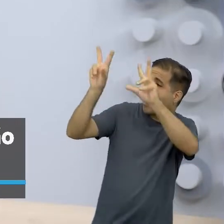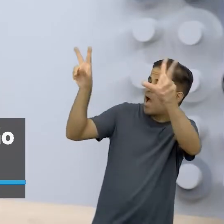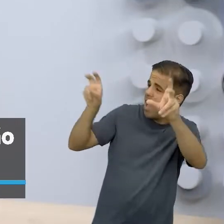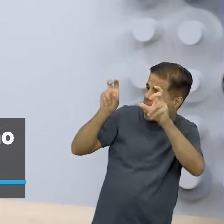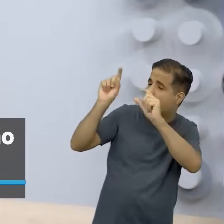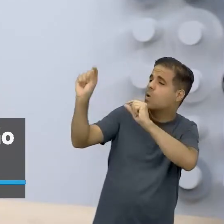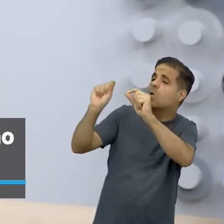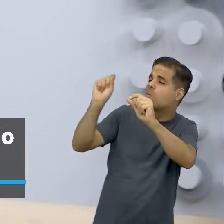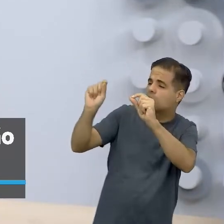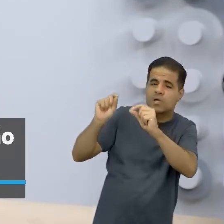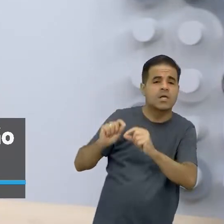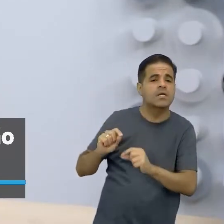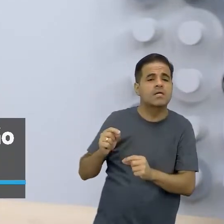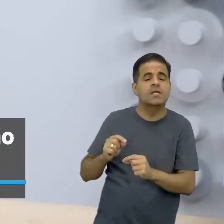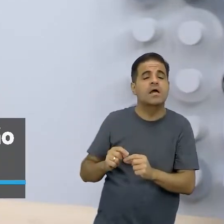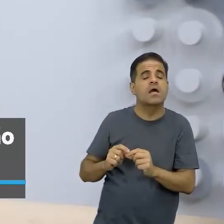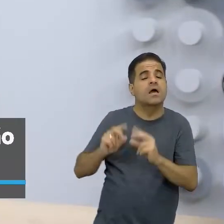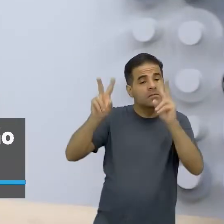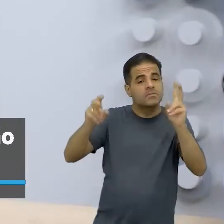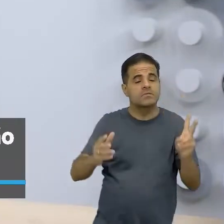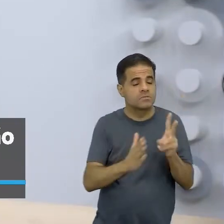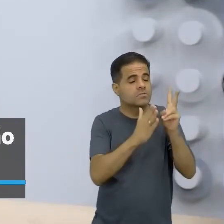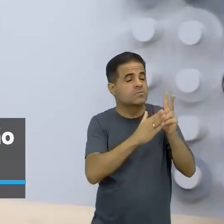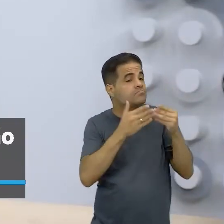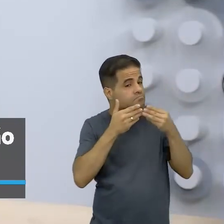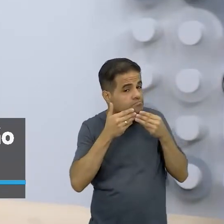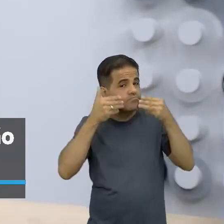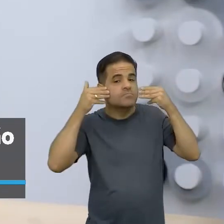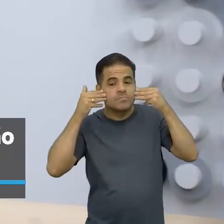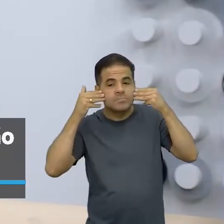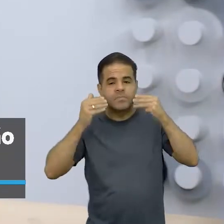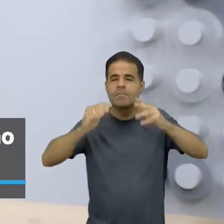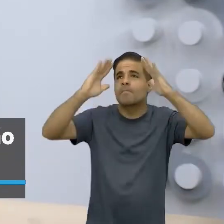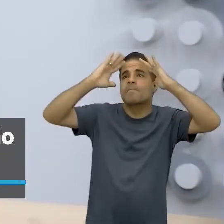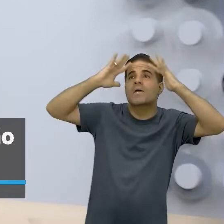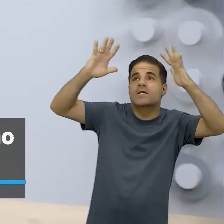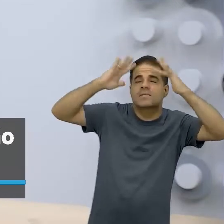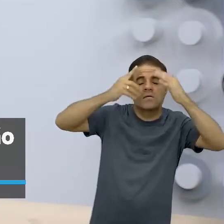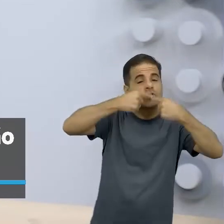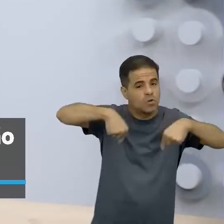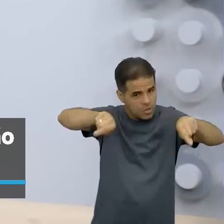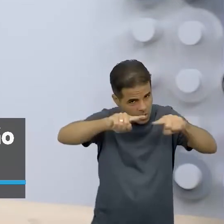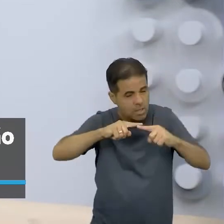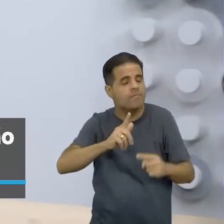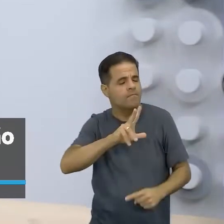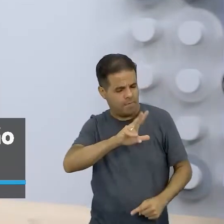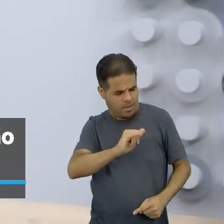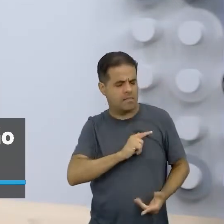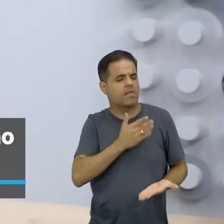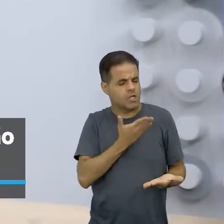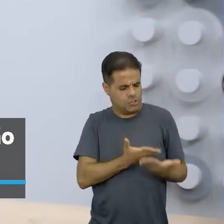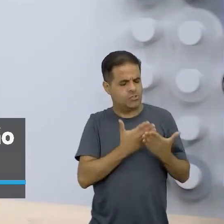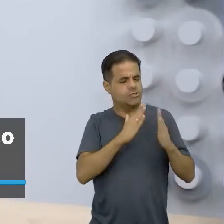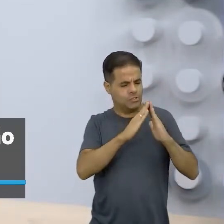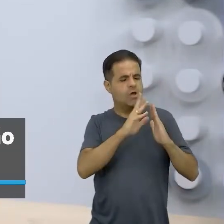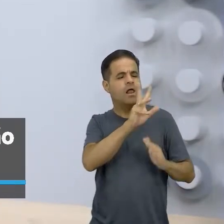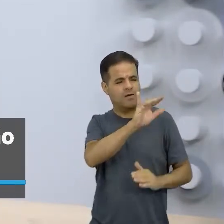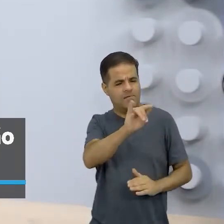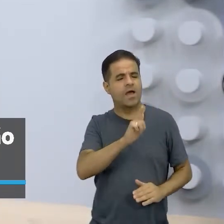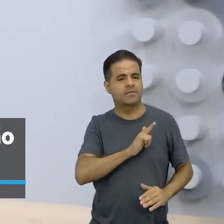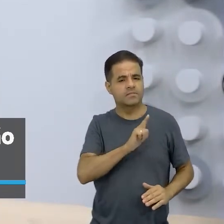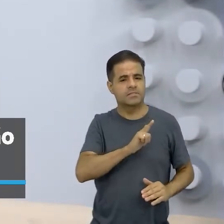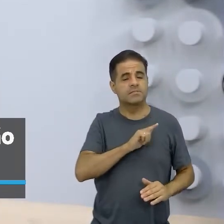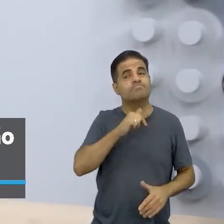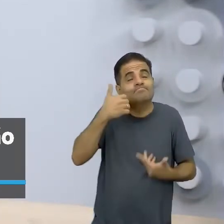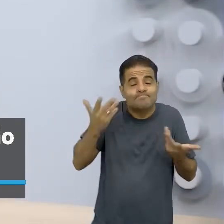sobre a questão indígena. Então, pensando nos indígenas, nós também teremos escolas indígenas,